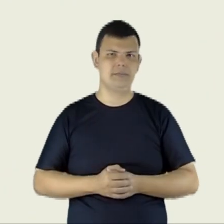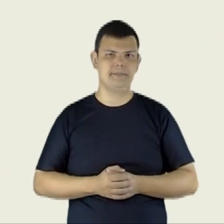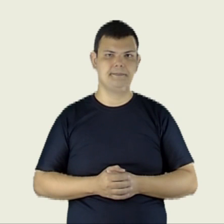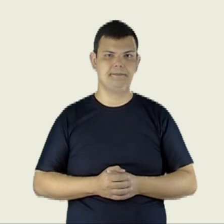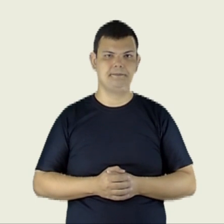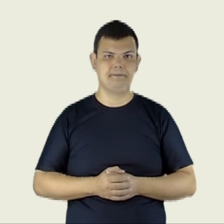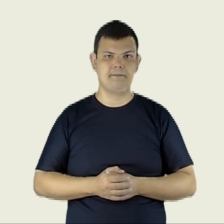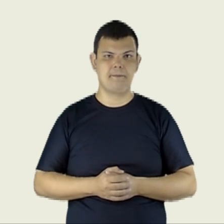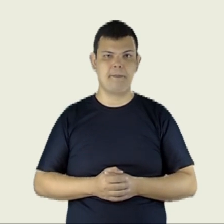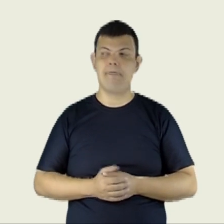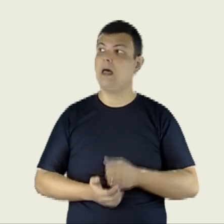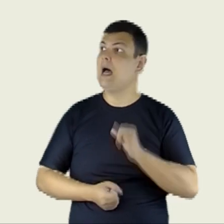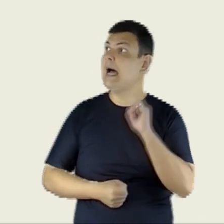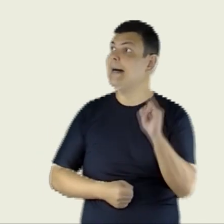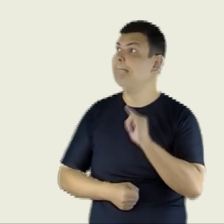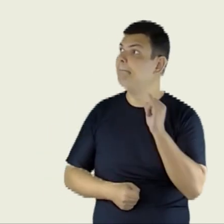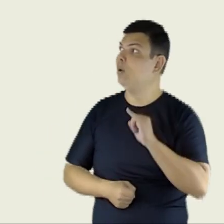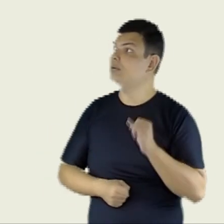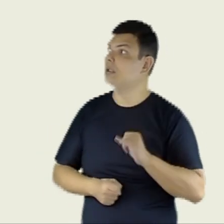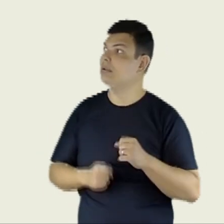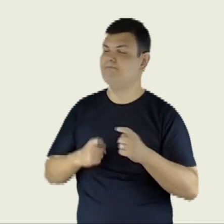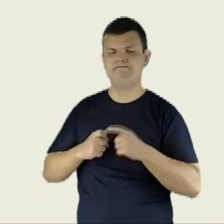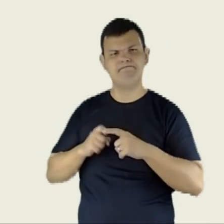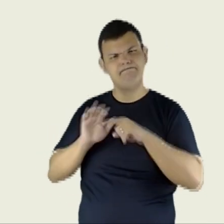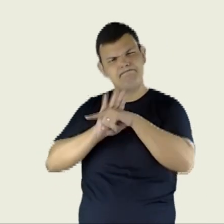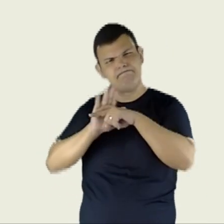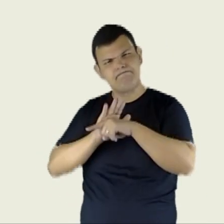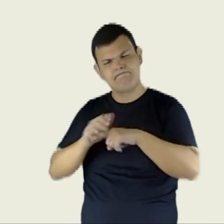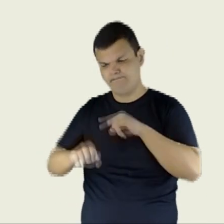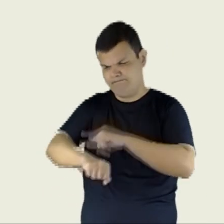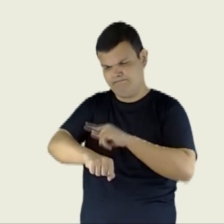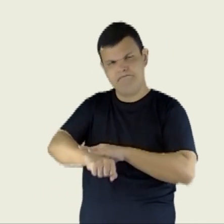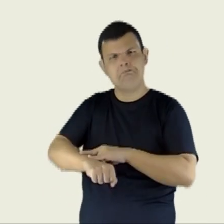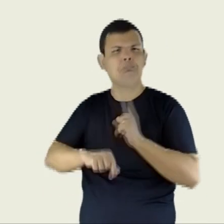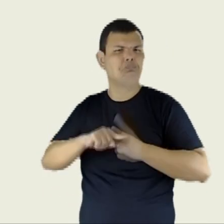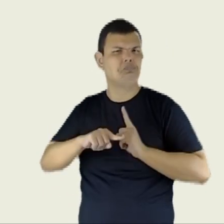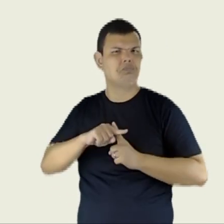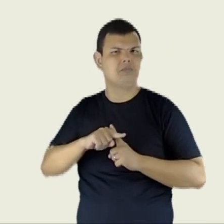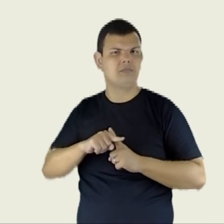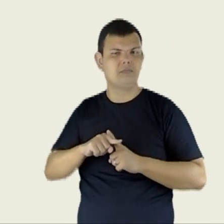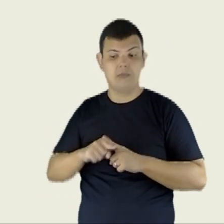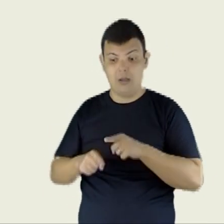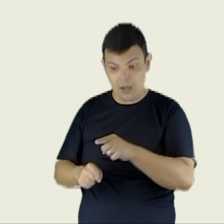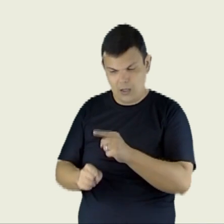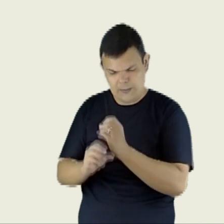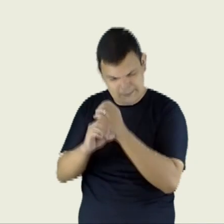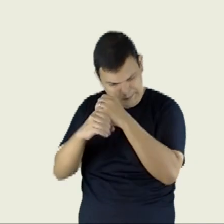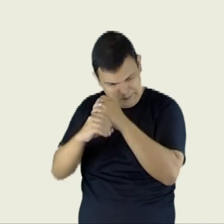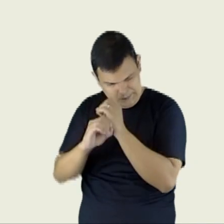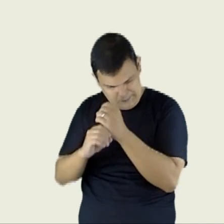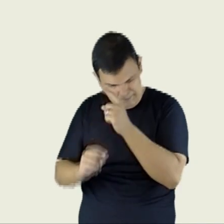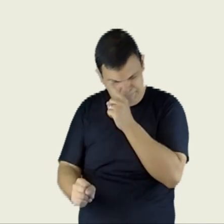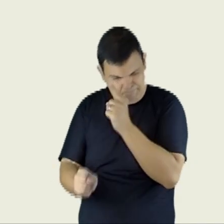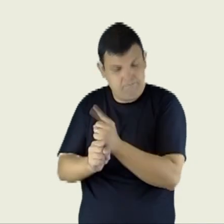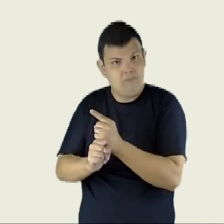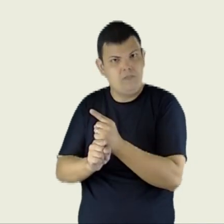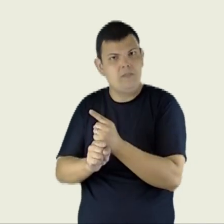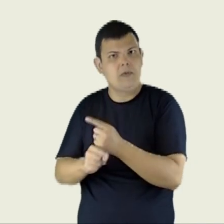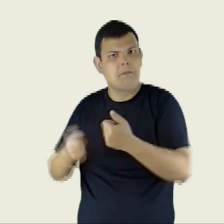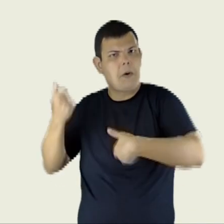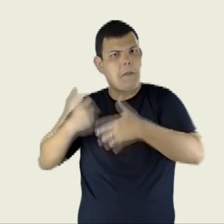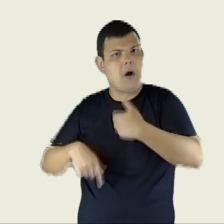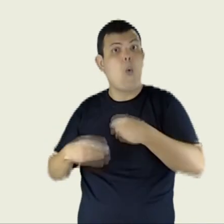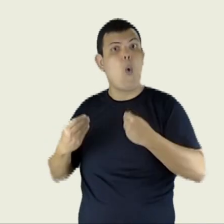gente, qual a importância do exame de urina? O exame de urina pode oferecer informações importantes sobre o